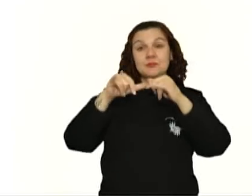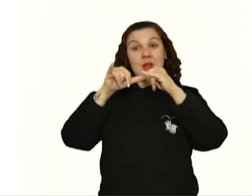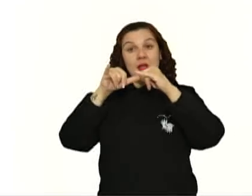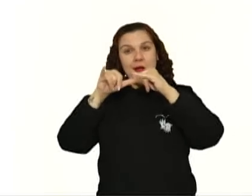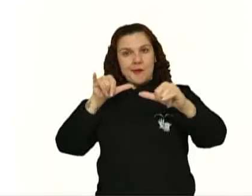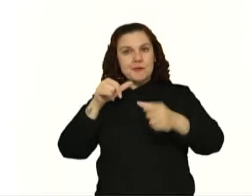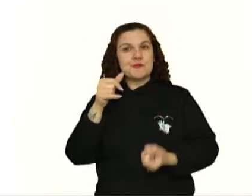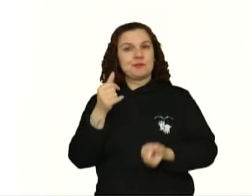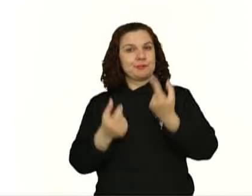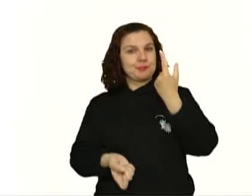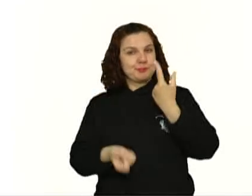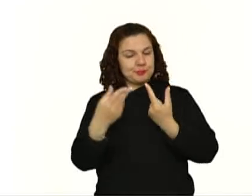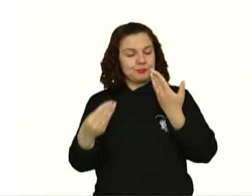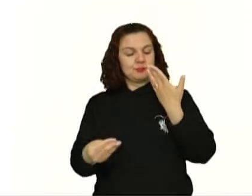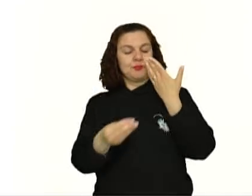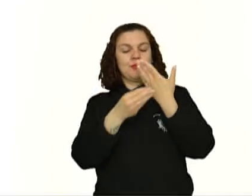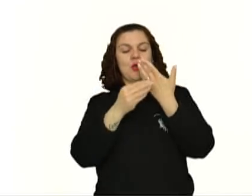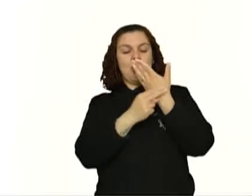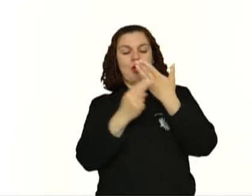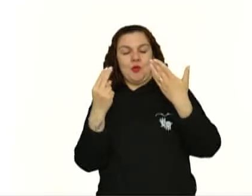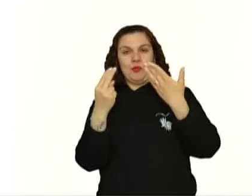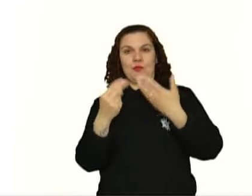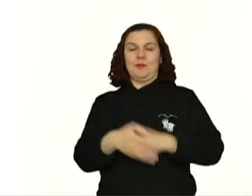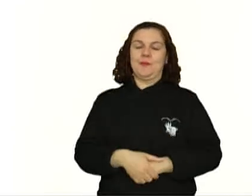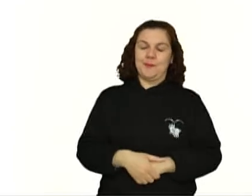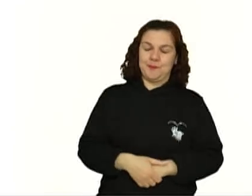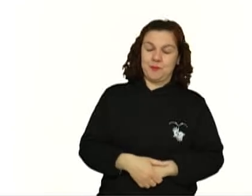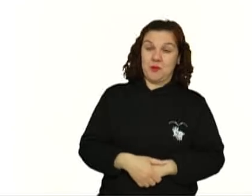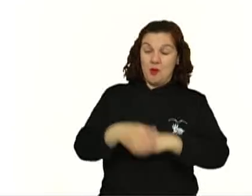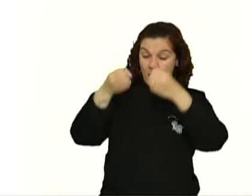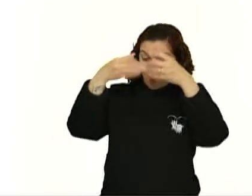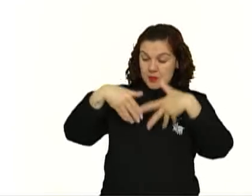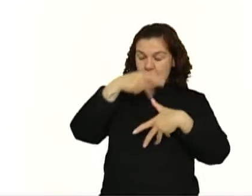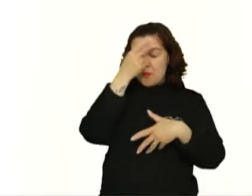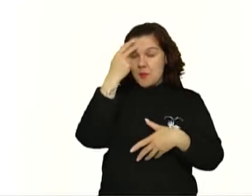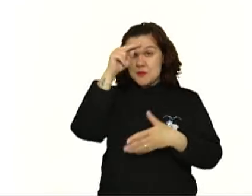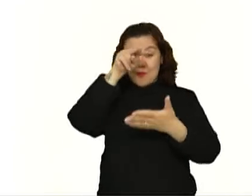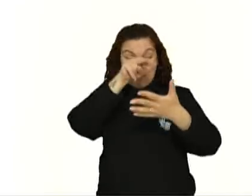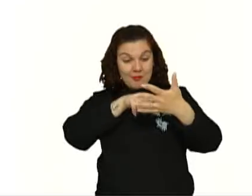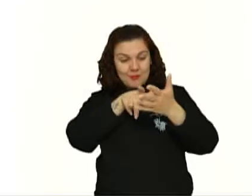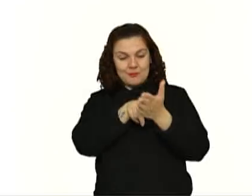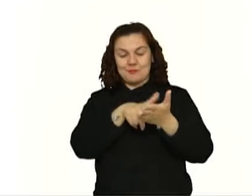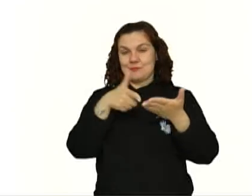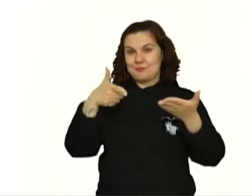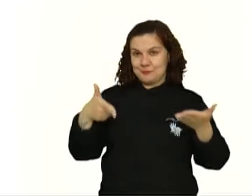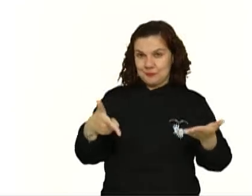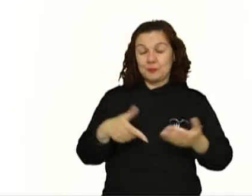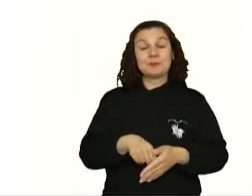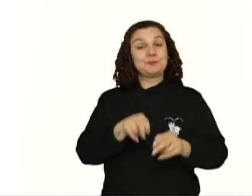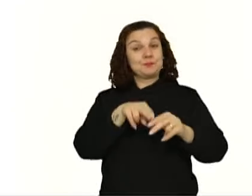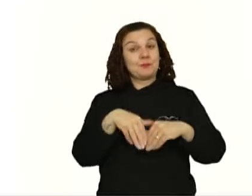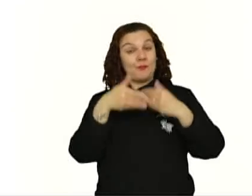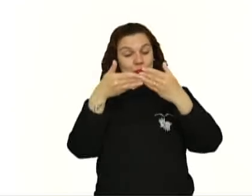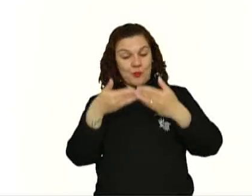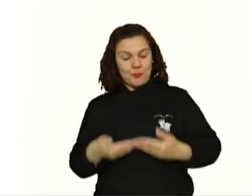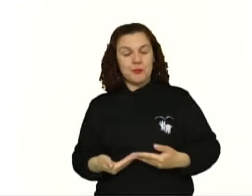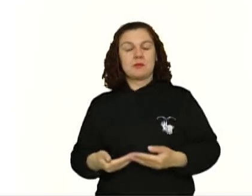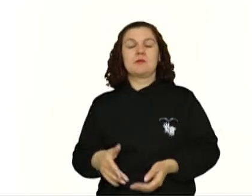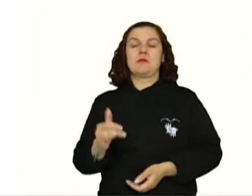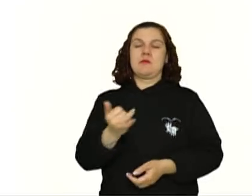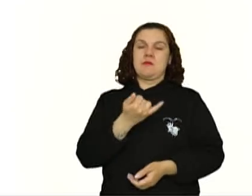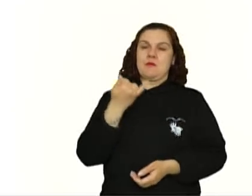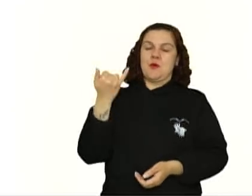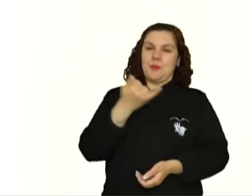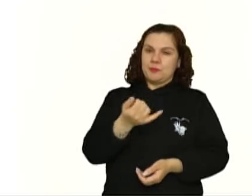raramente vem assinada. O discurso tem como foco o leitor do jornal. Para isso, é